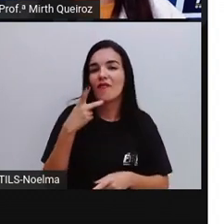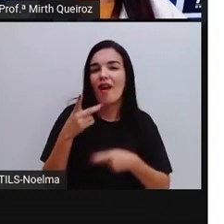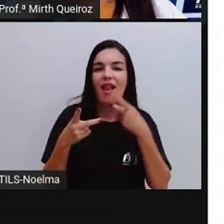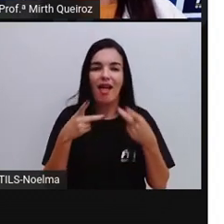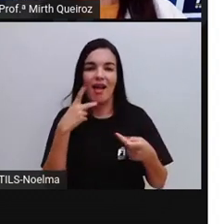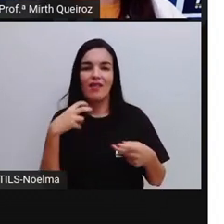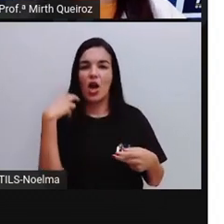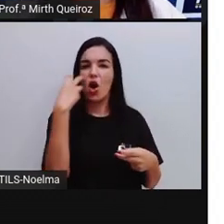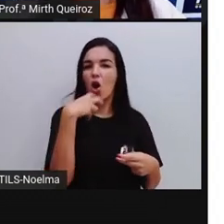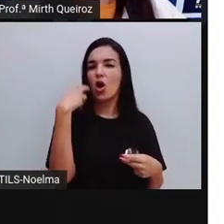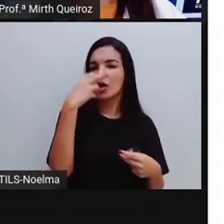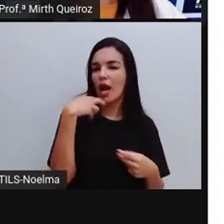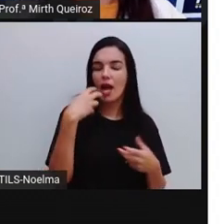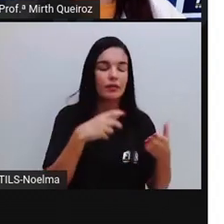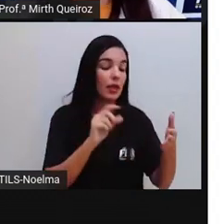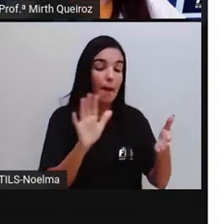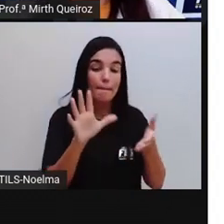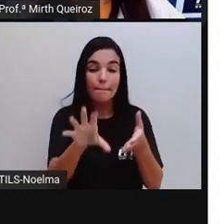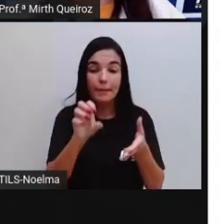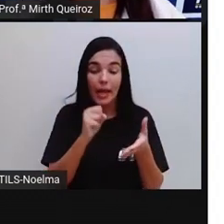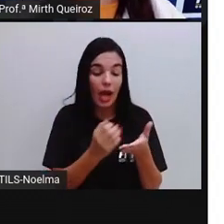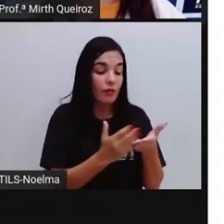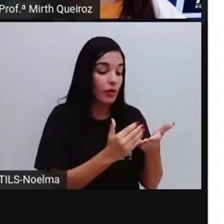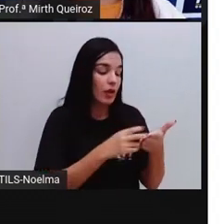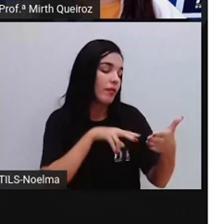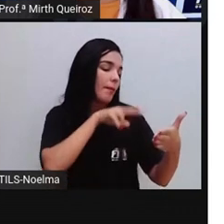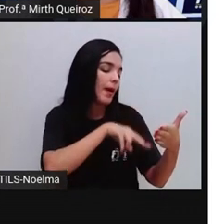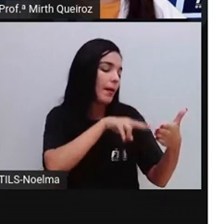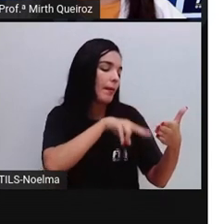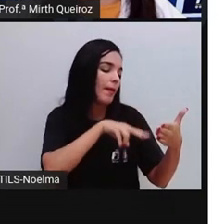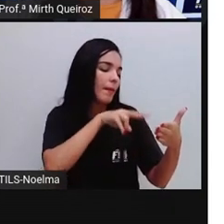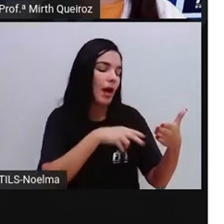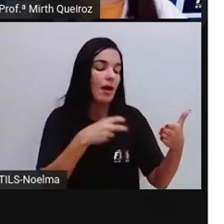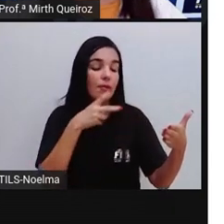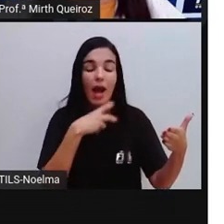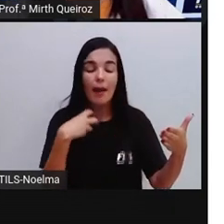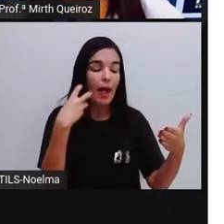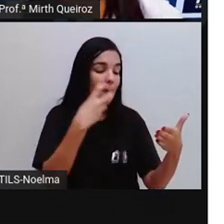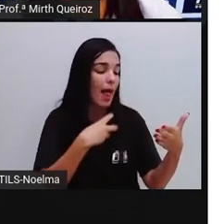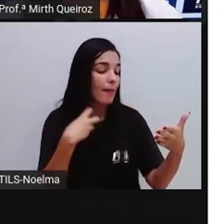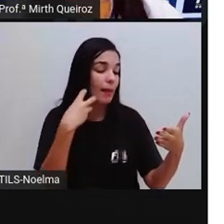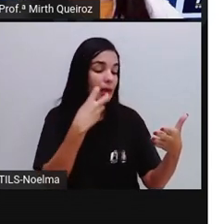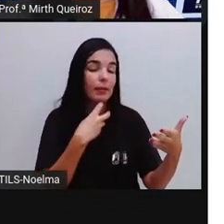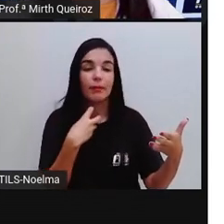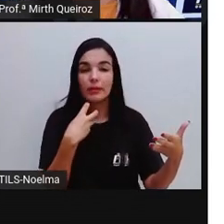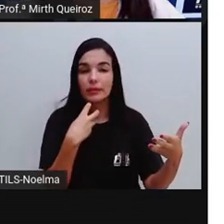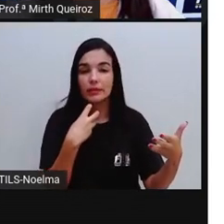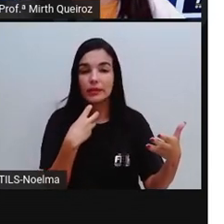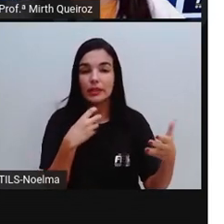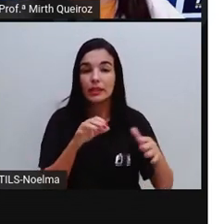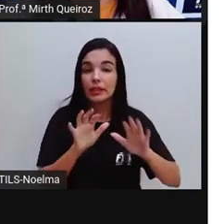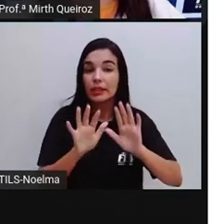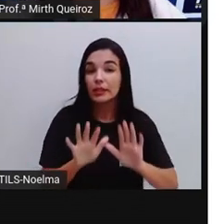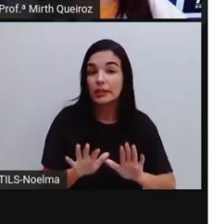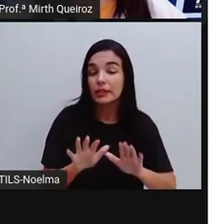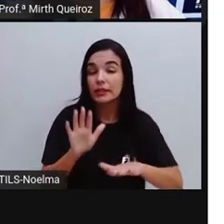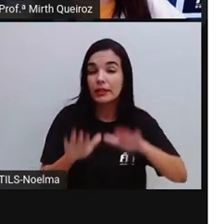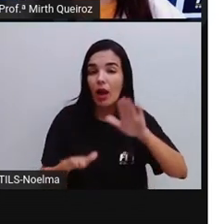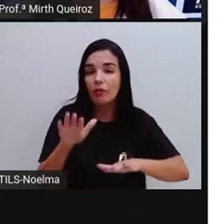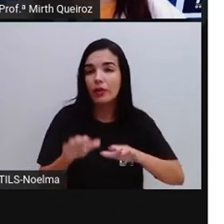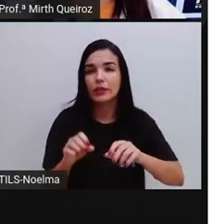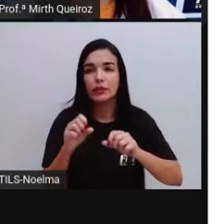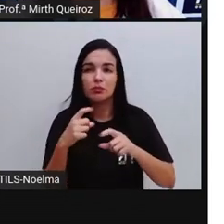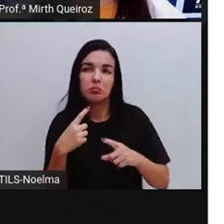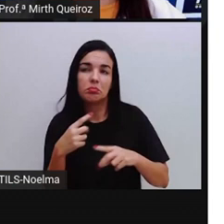que citavam, né, recitavam esses versos aí na forma oral. Talvez tenha sido por isso que houve-se